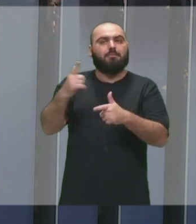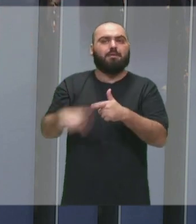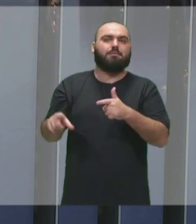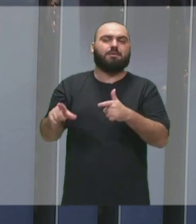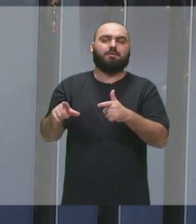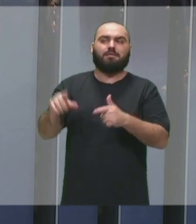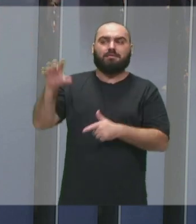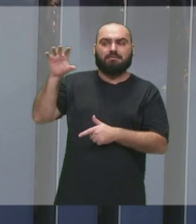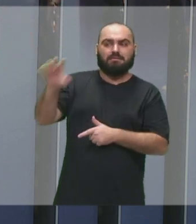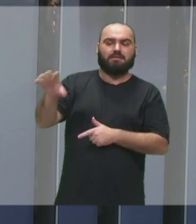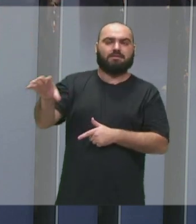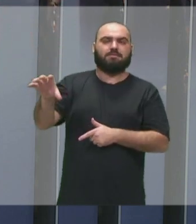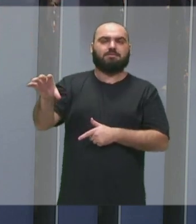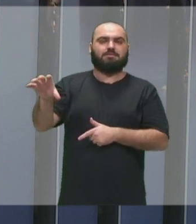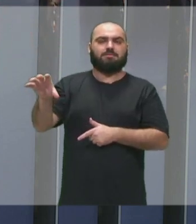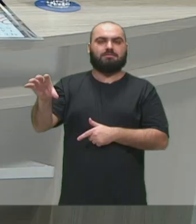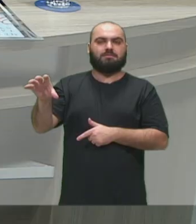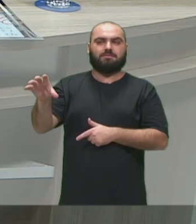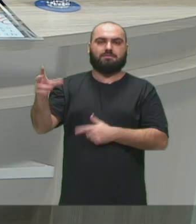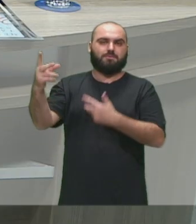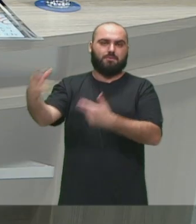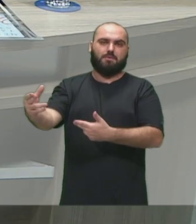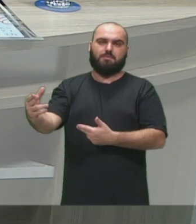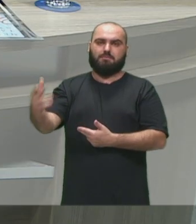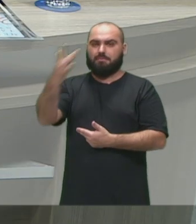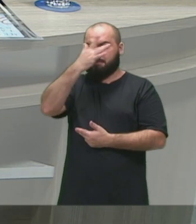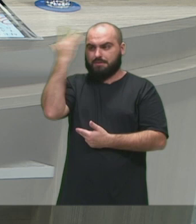mesma criatura, né?